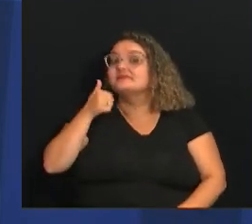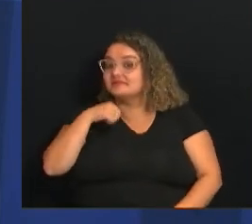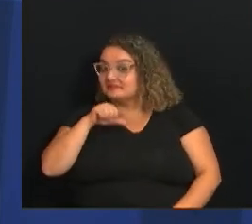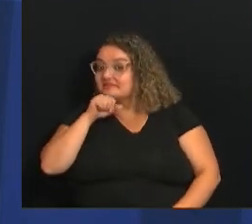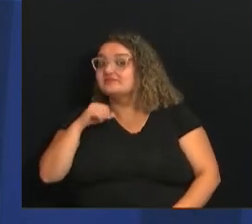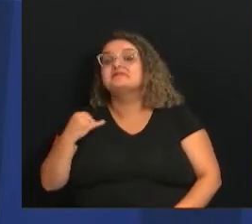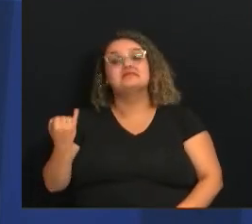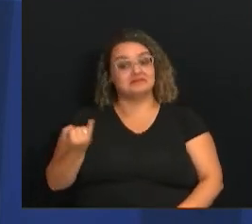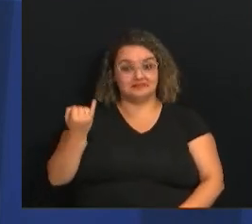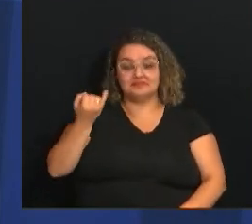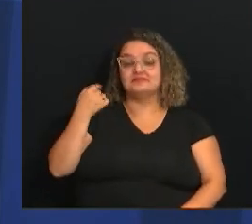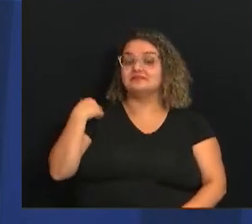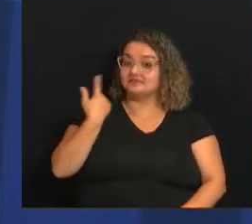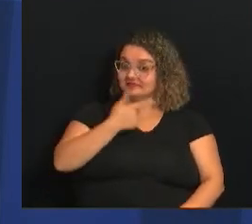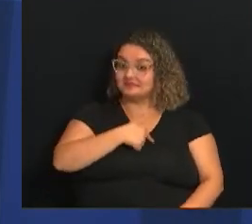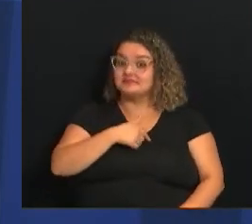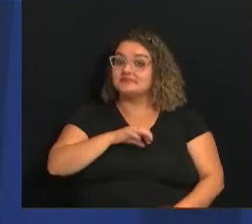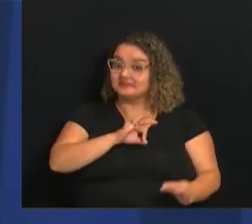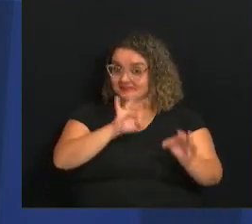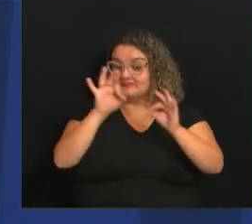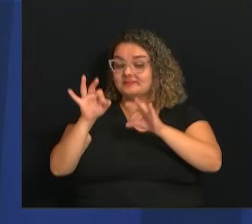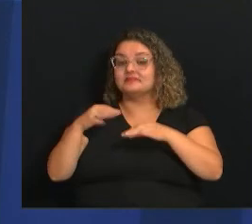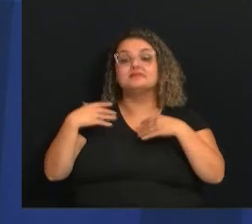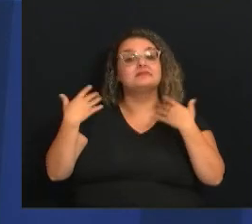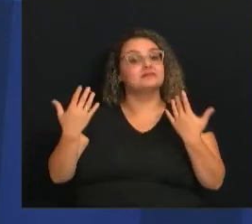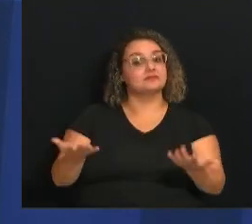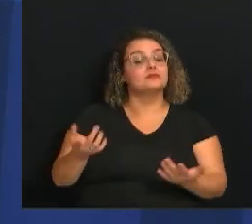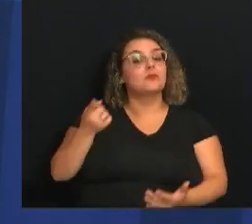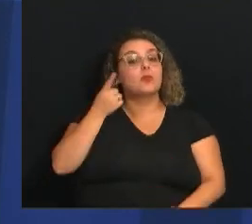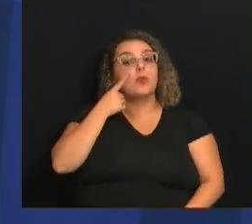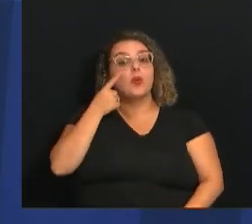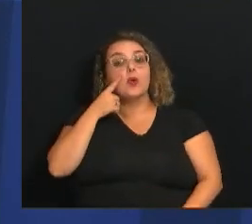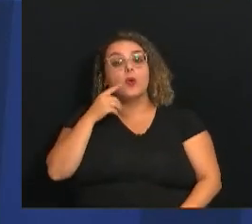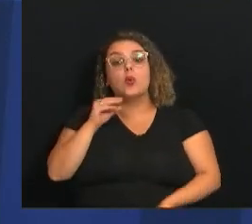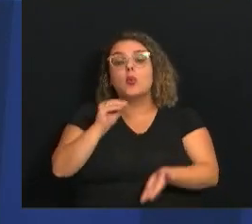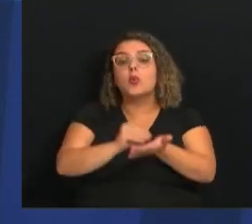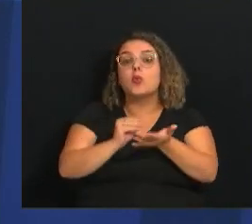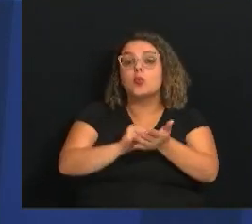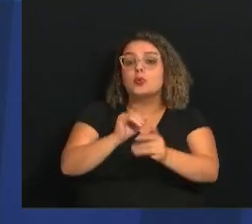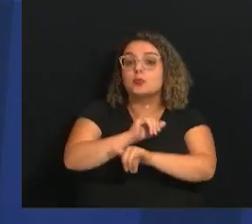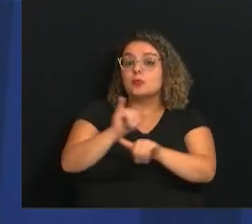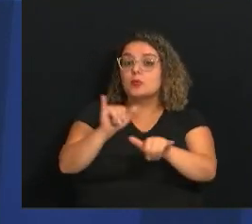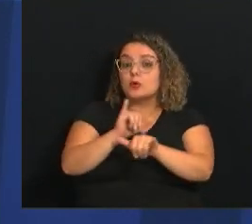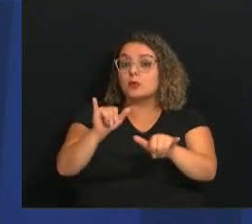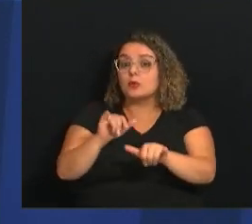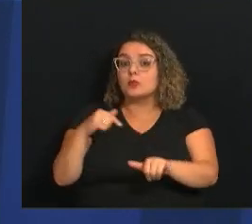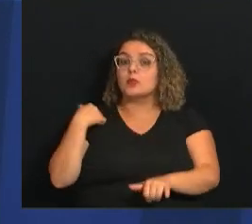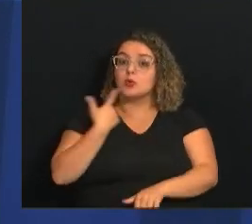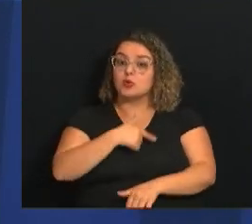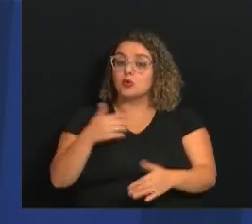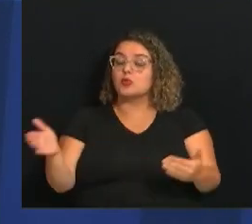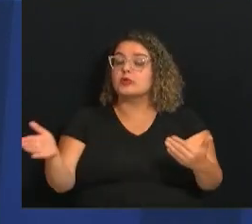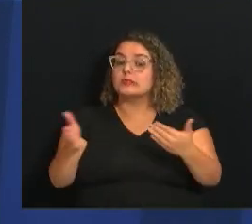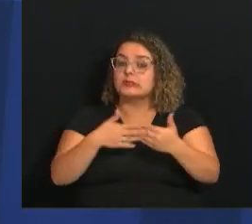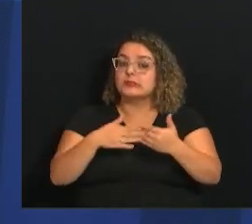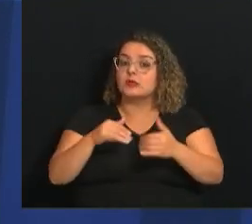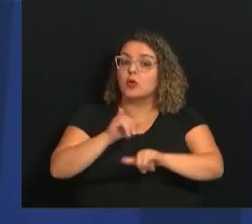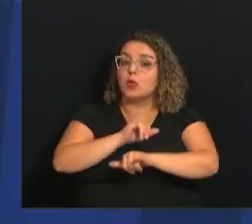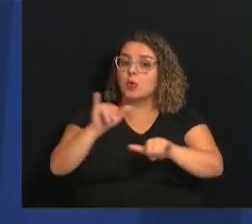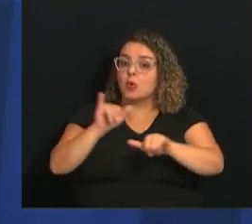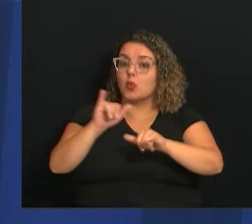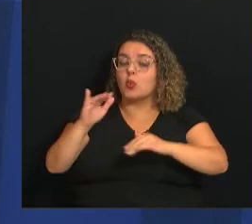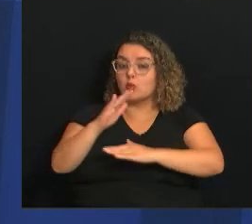para a gente poder acompanhar. Olha só, últimas informações aqui para a gente poder encerrar o nosso Câmara Notícia